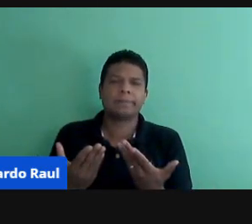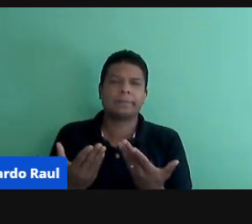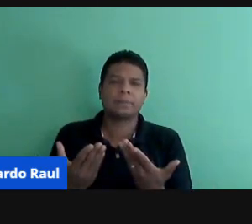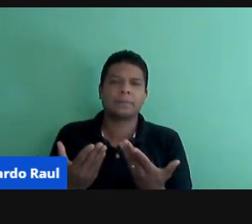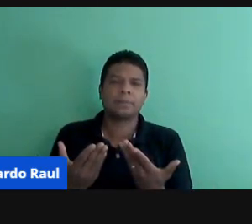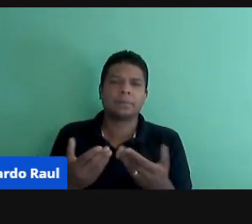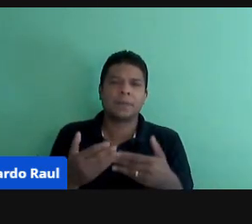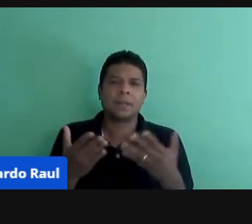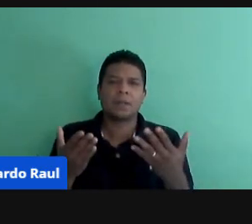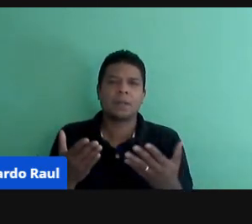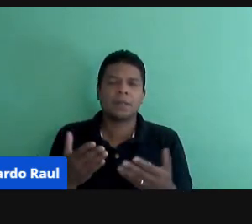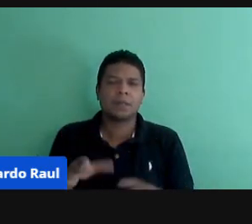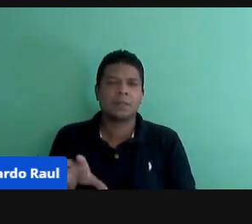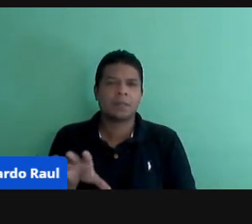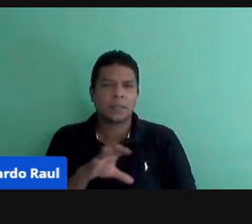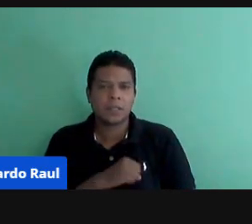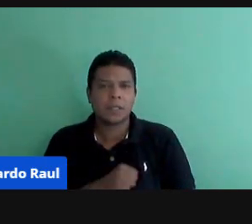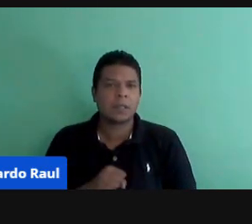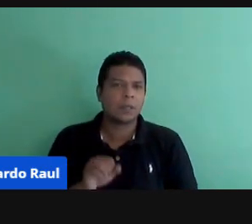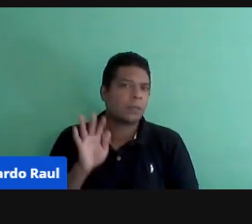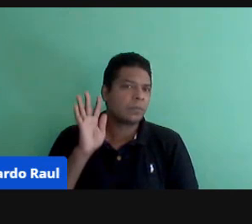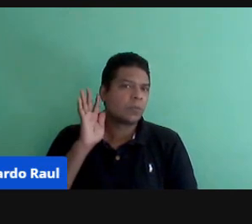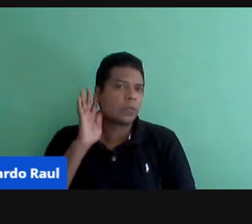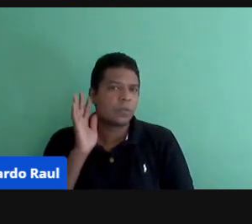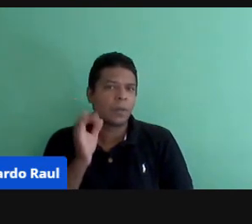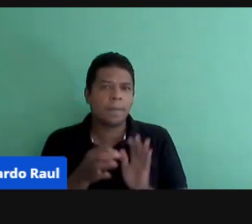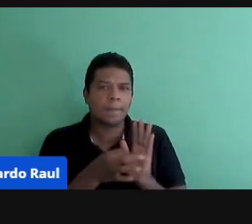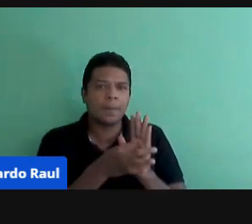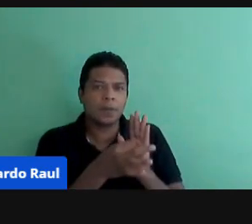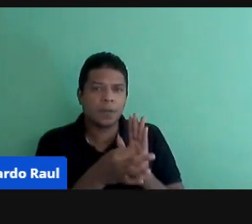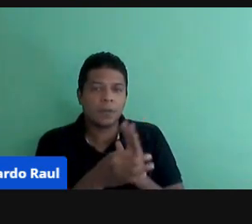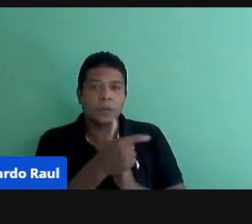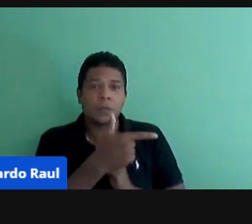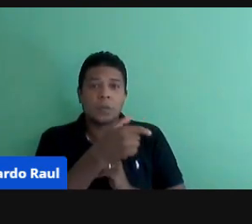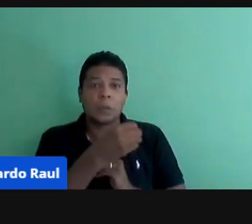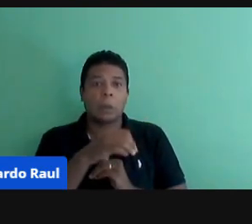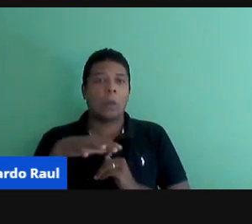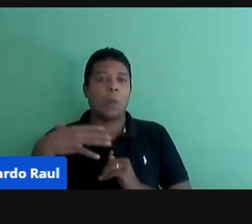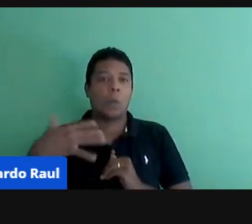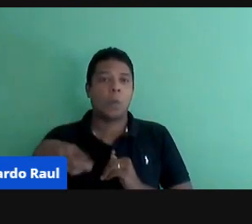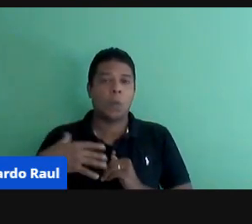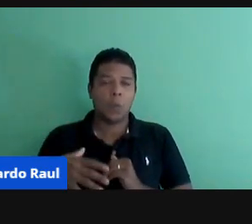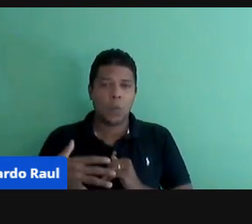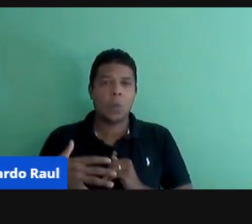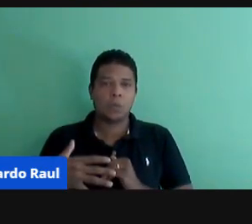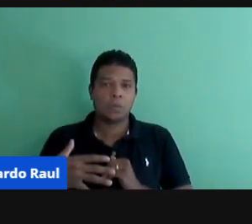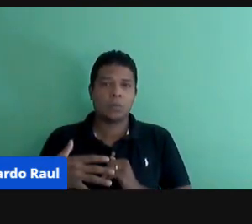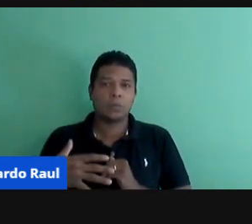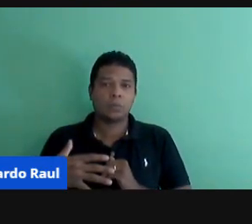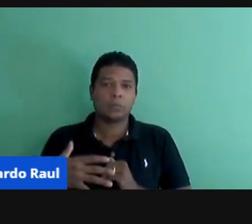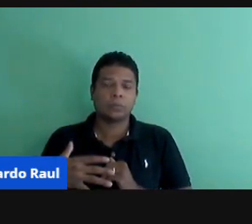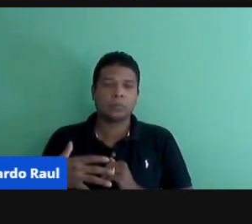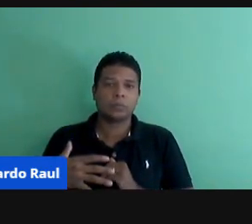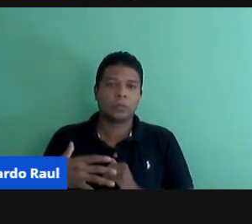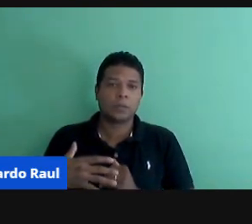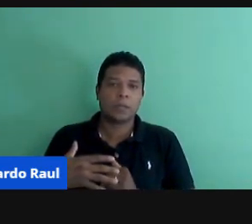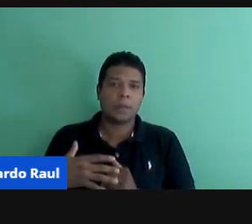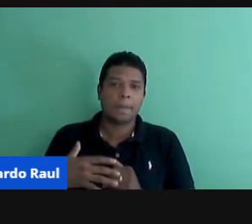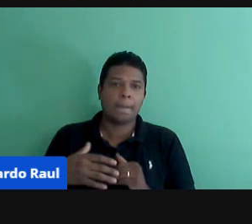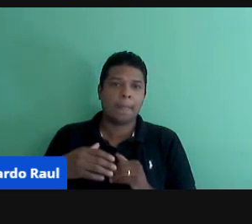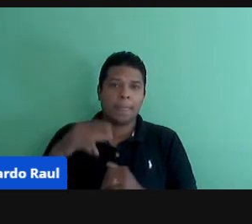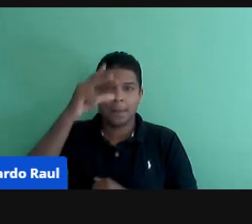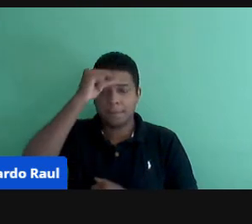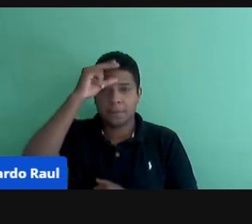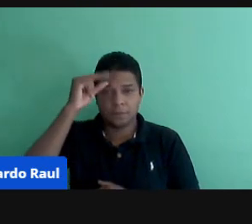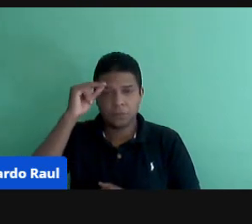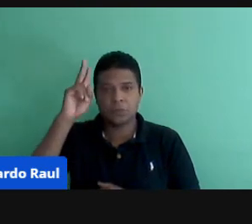de ouvir, da mesma forma, os outros 200 e tantos professores que fazem parte da rede municipal de ensino, né, dos professores de história,